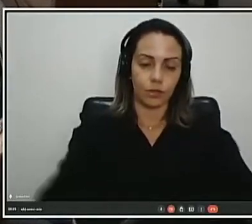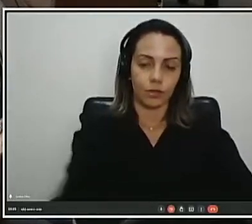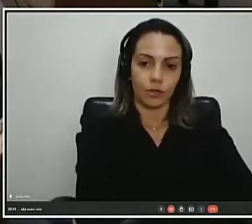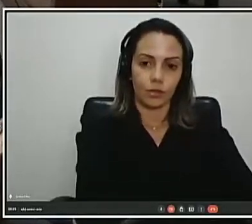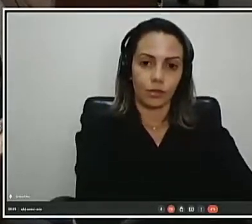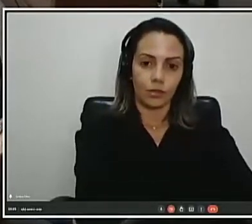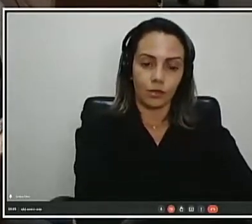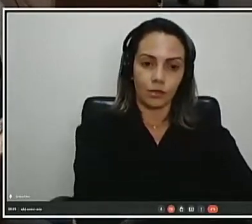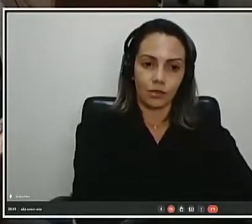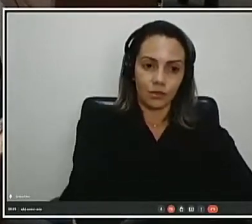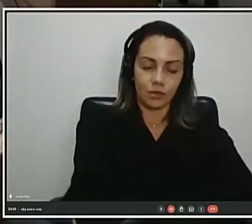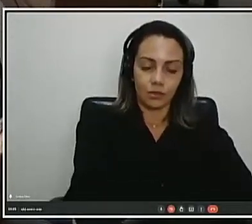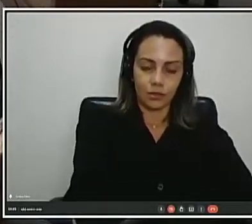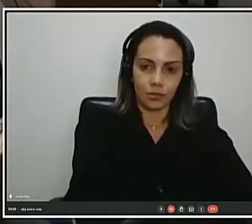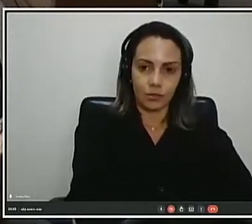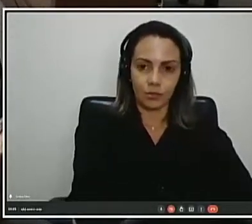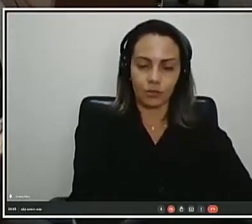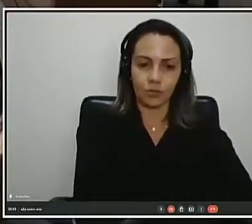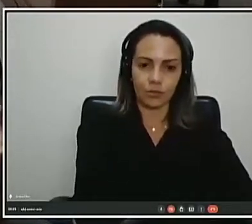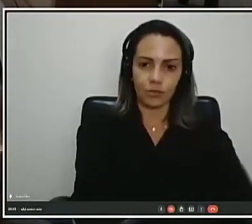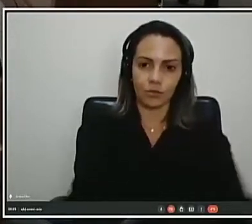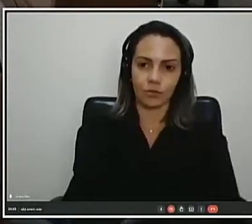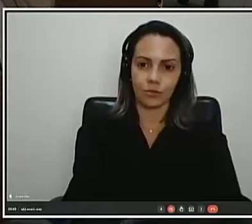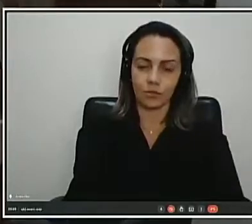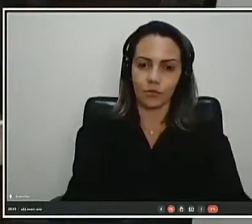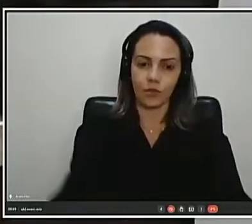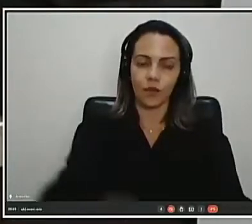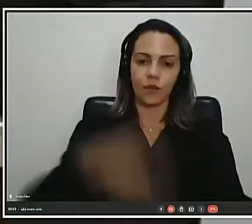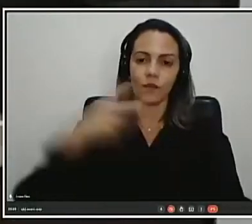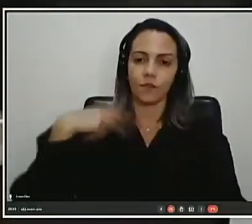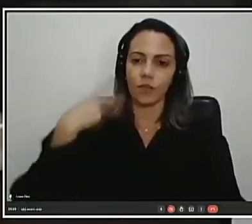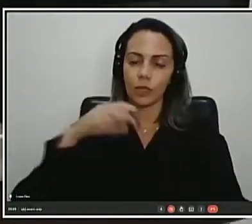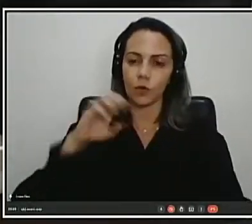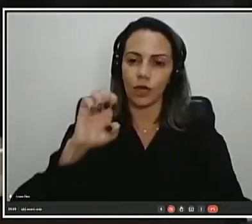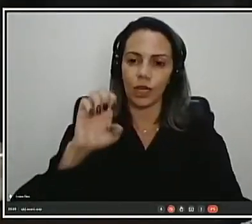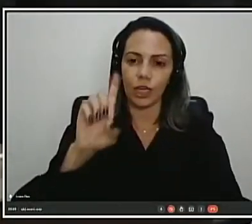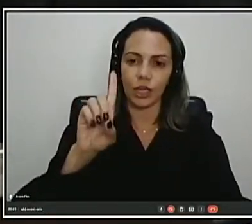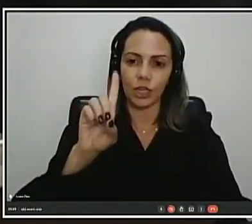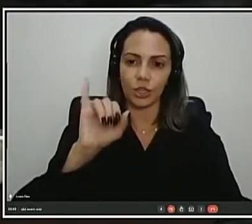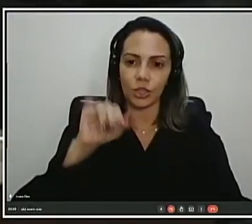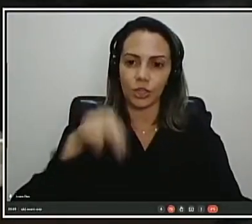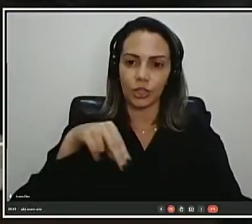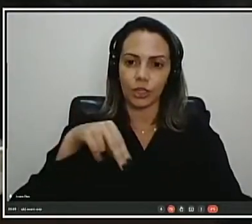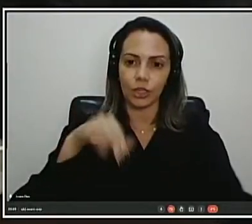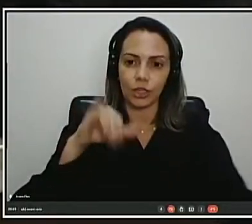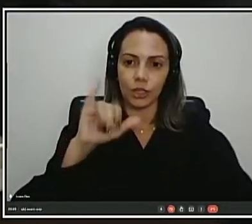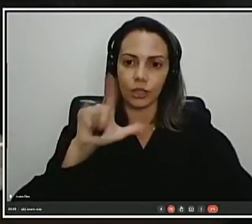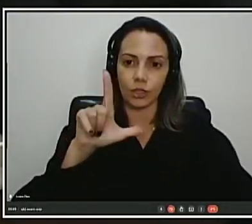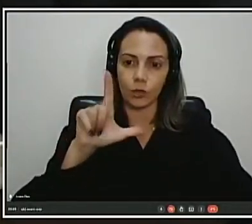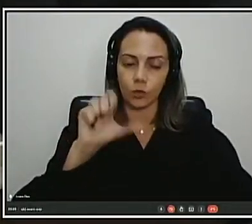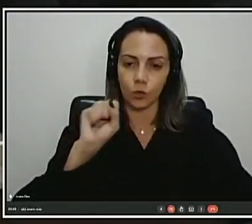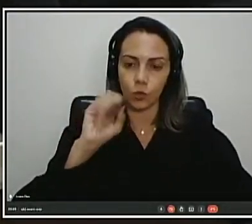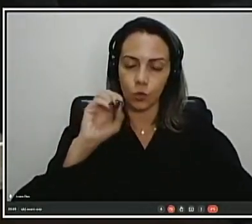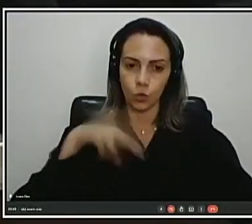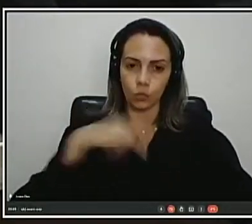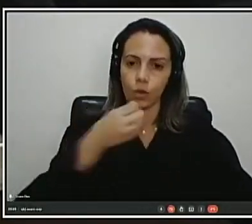Com a palavra, a vereadora Ednilson Godoy. Boa noite novamente.